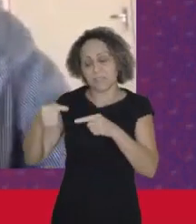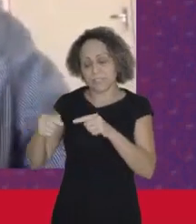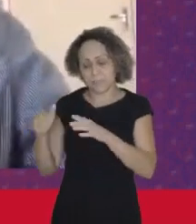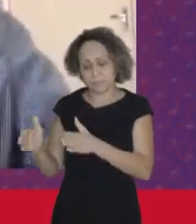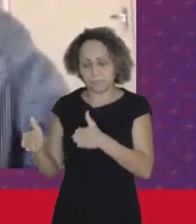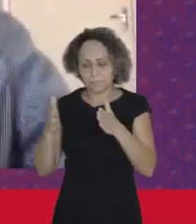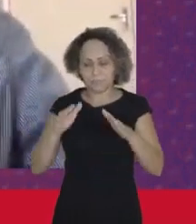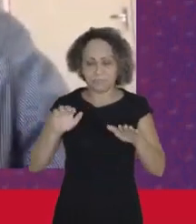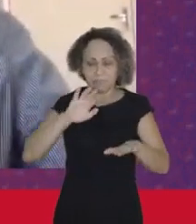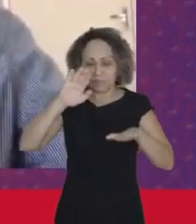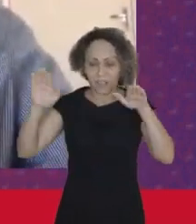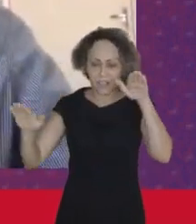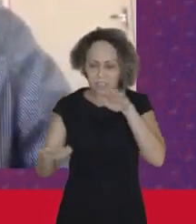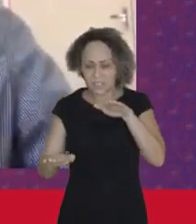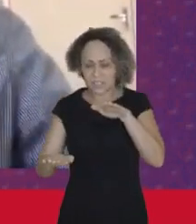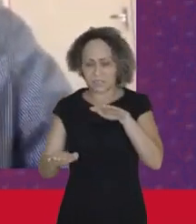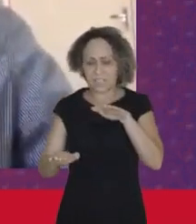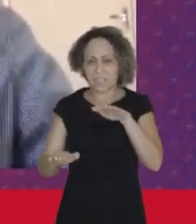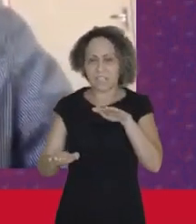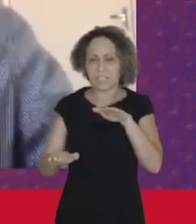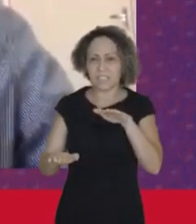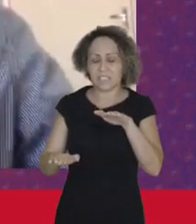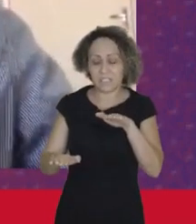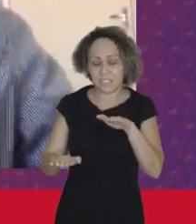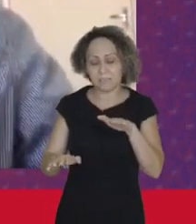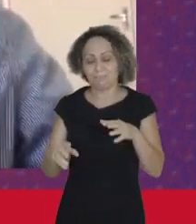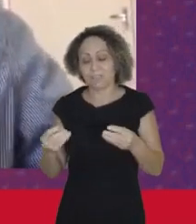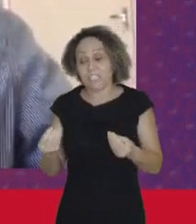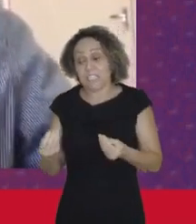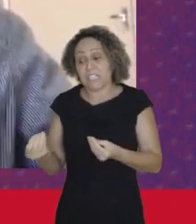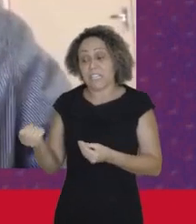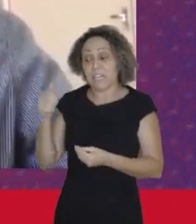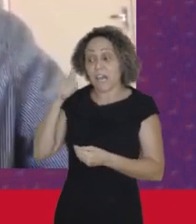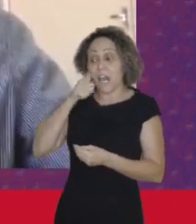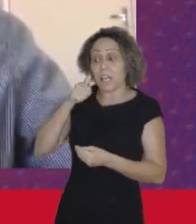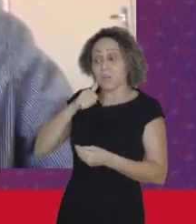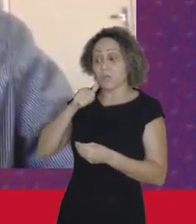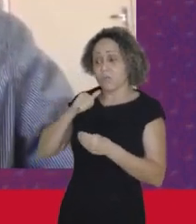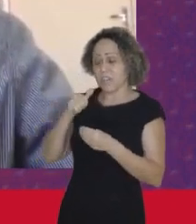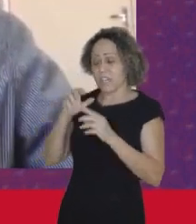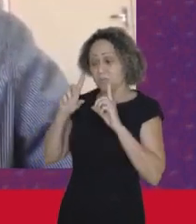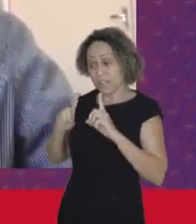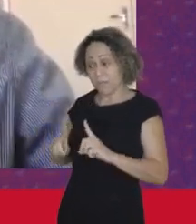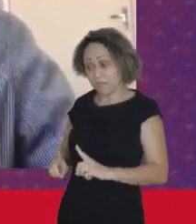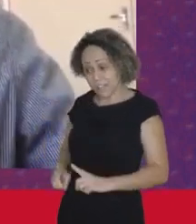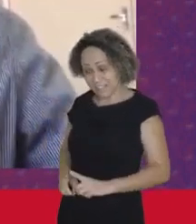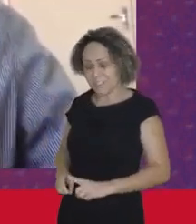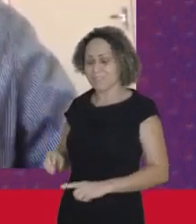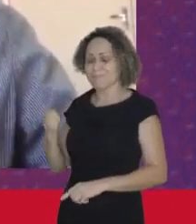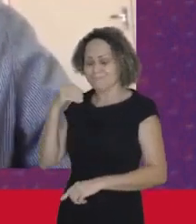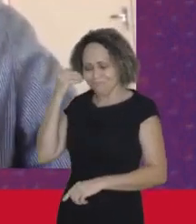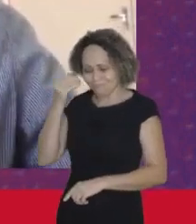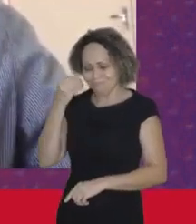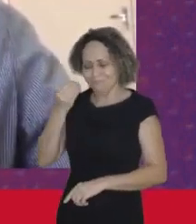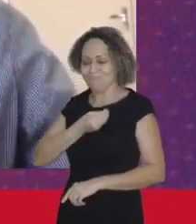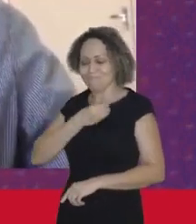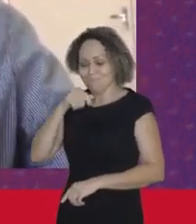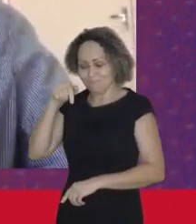as contingências vivenciadas pelas mulheres com deficiência em nosso país